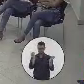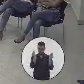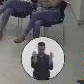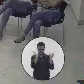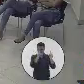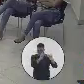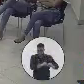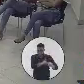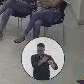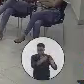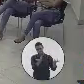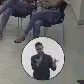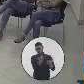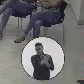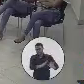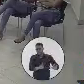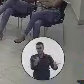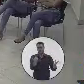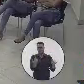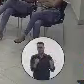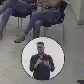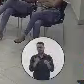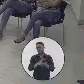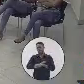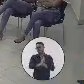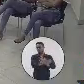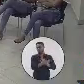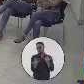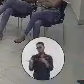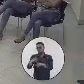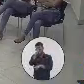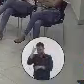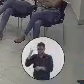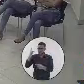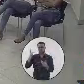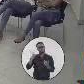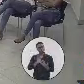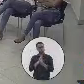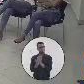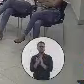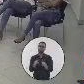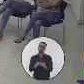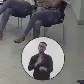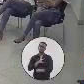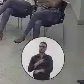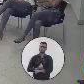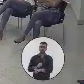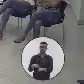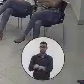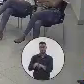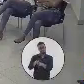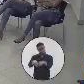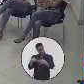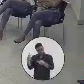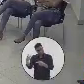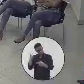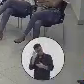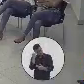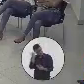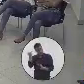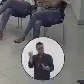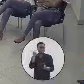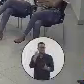fim da invisibilidade de homens e mulheres trans, pela erradicação do preconceito e